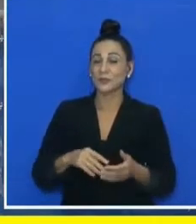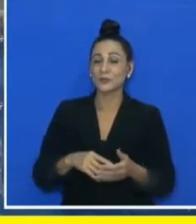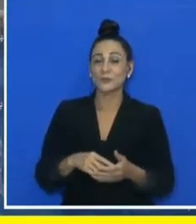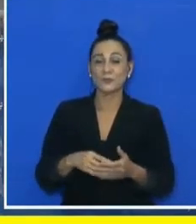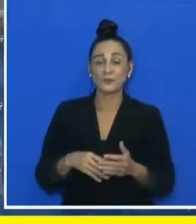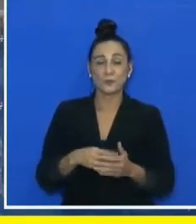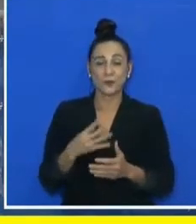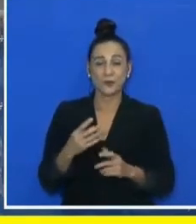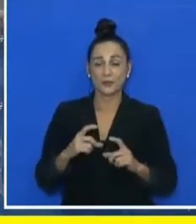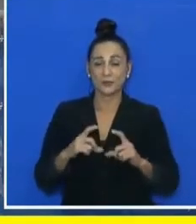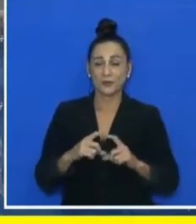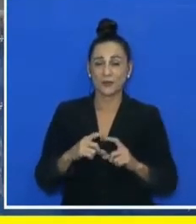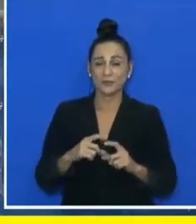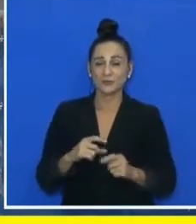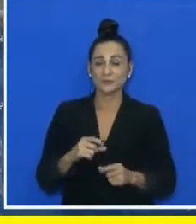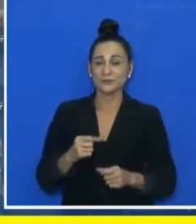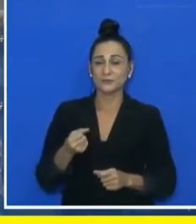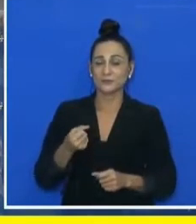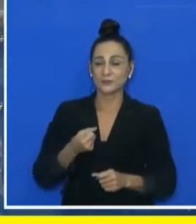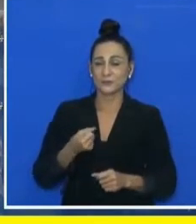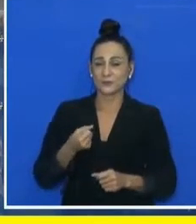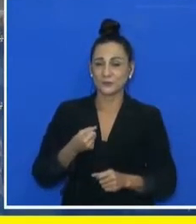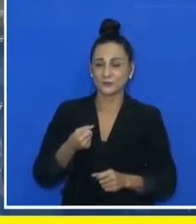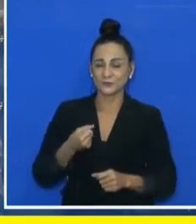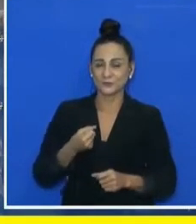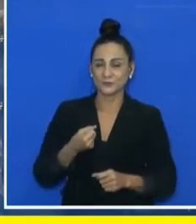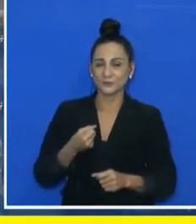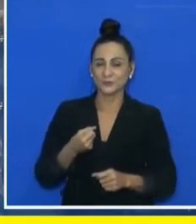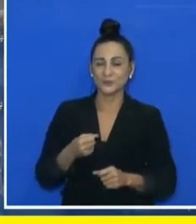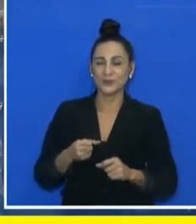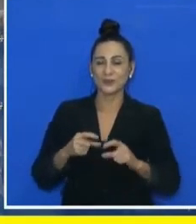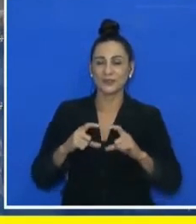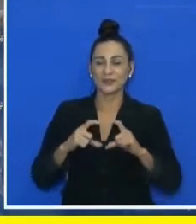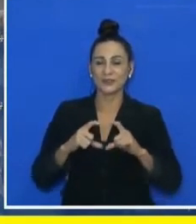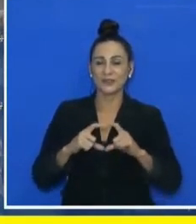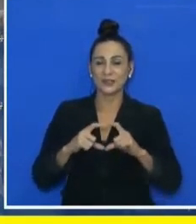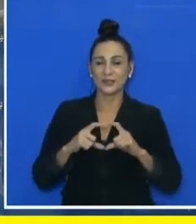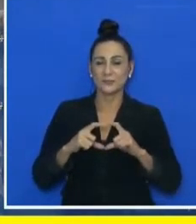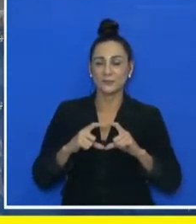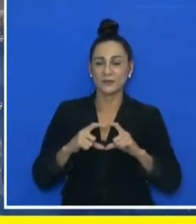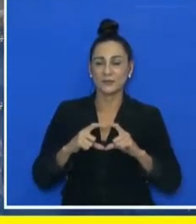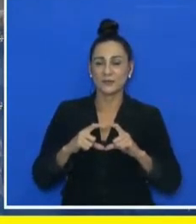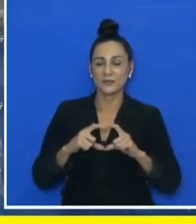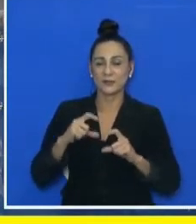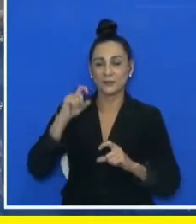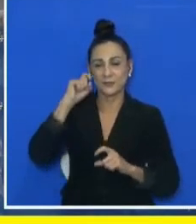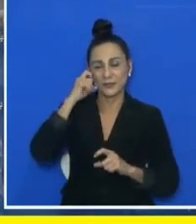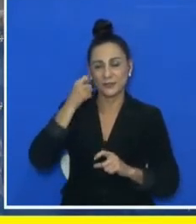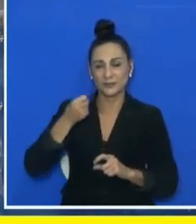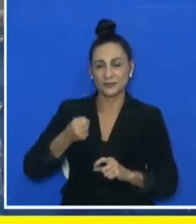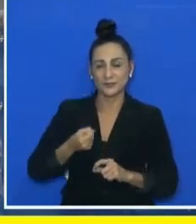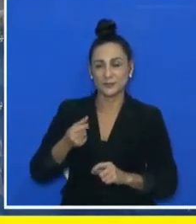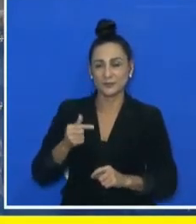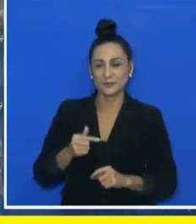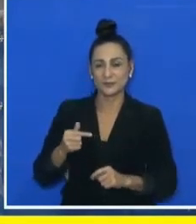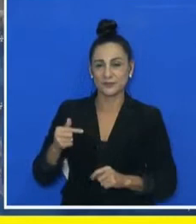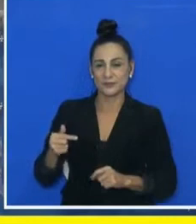Quarta bola. Já temos a bola preta, número 77.